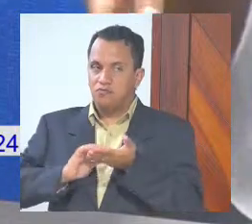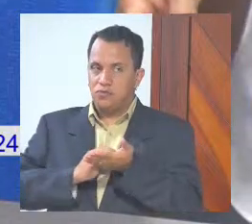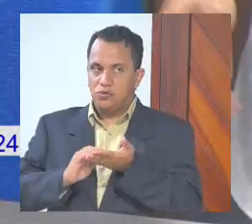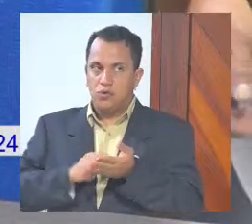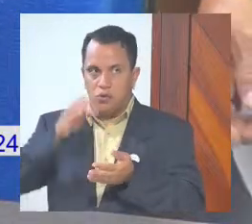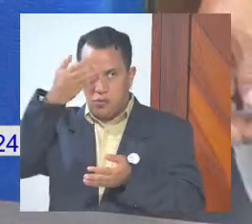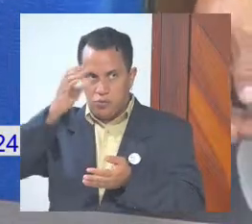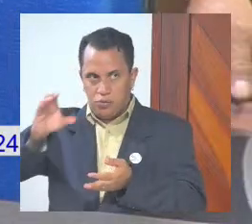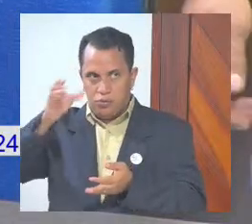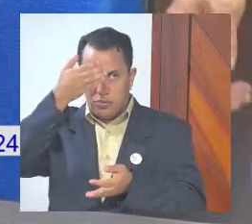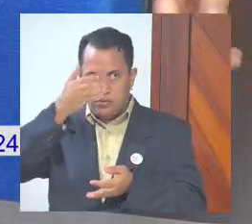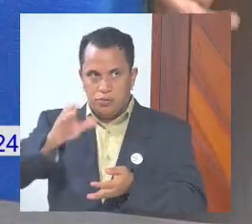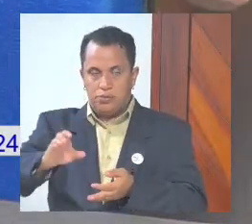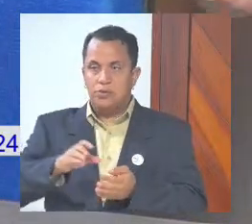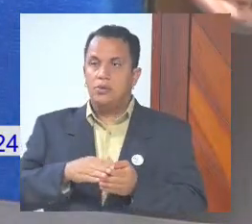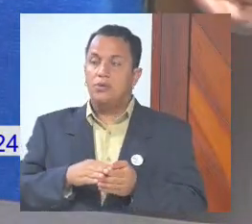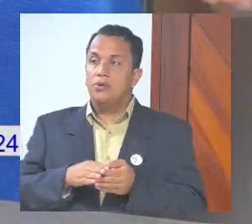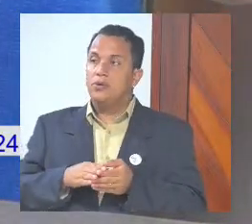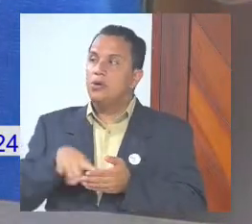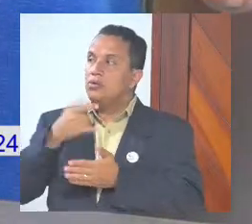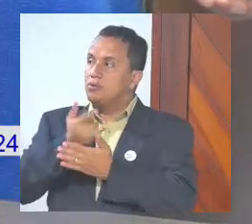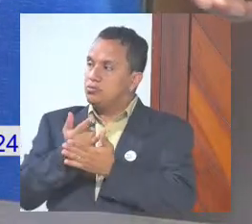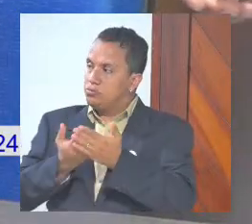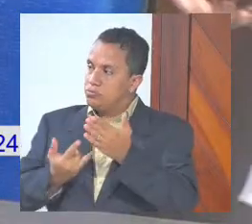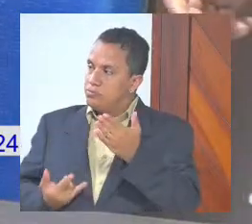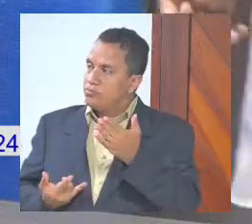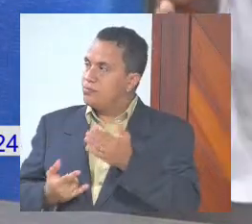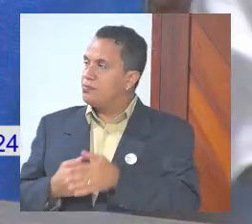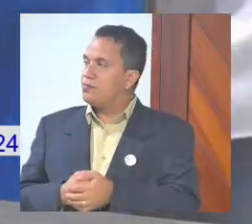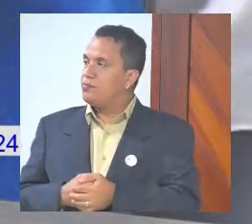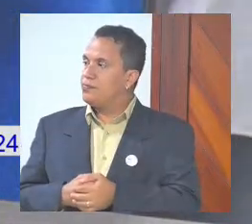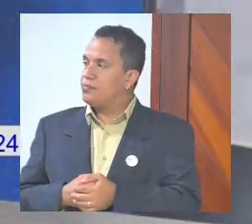de Cultura vem por meio deste